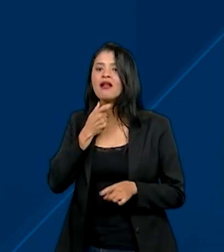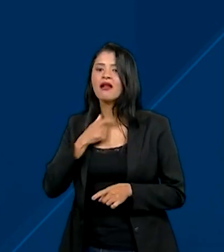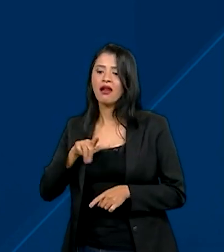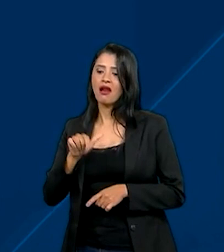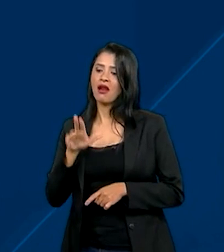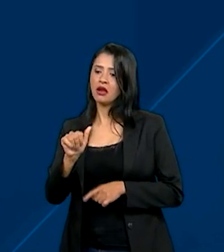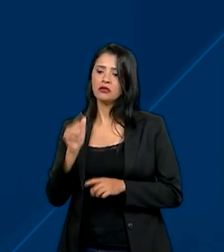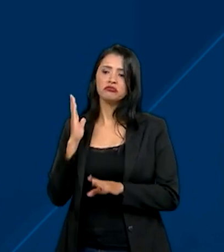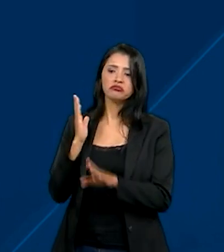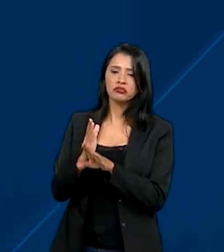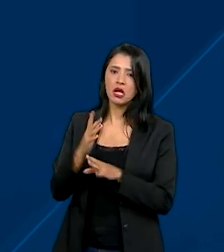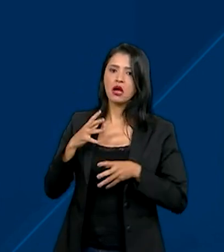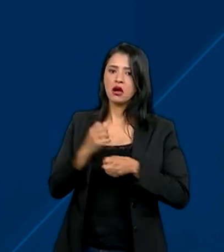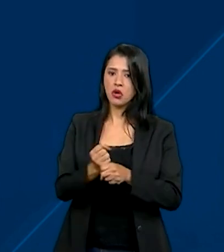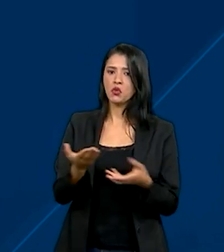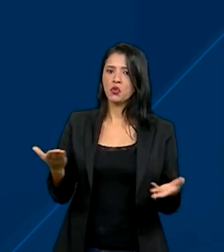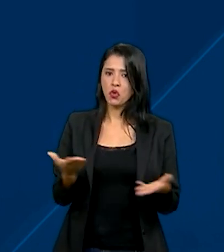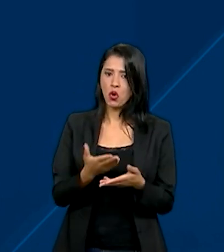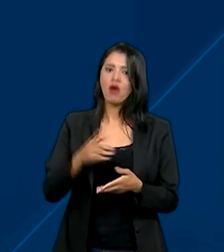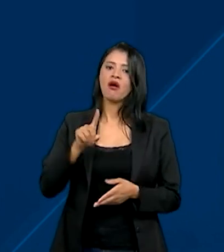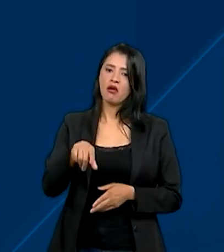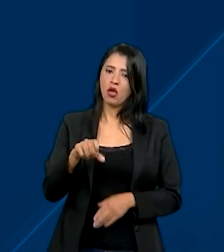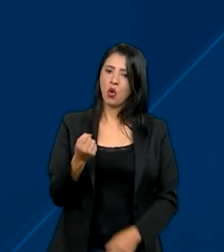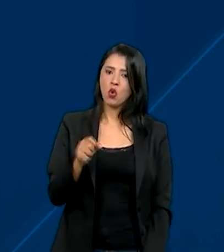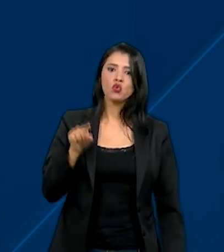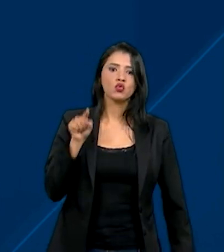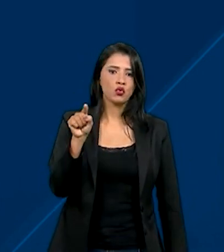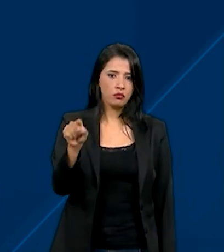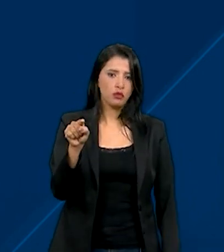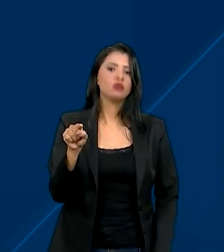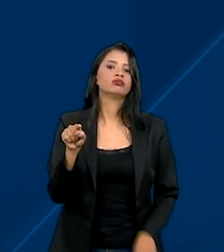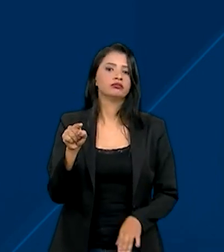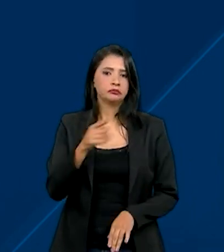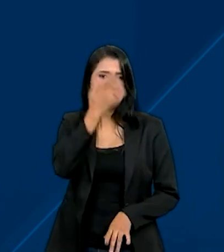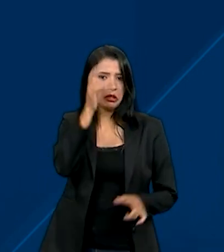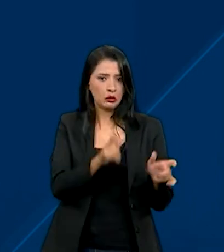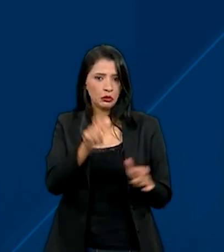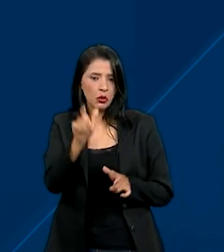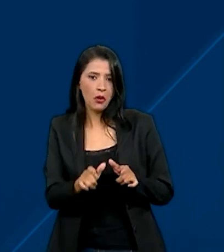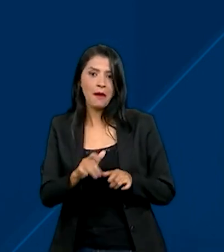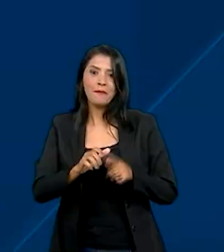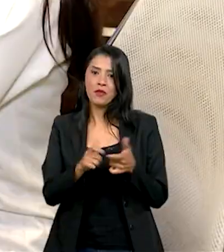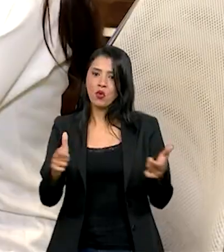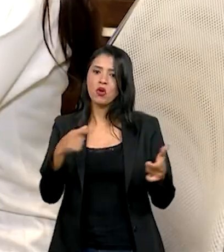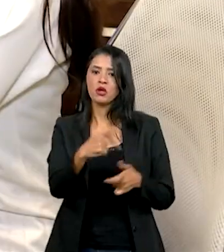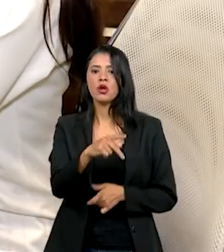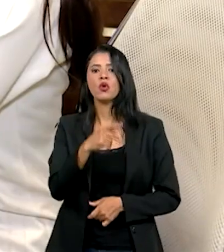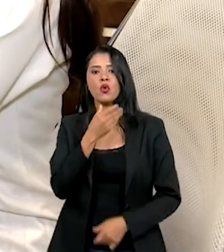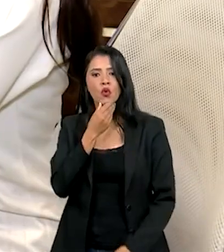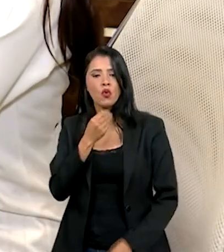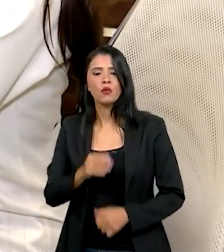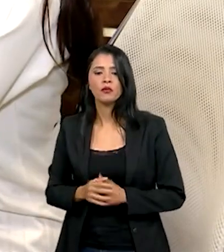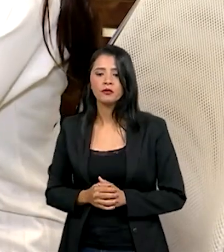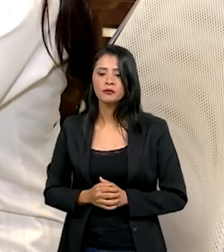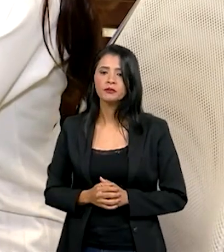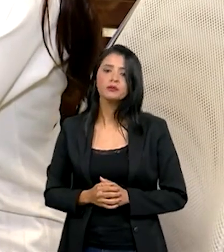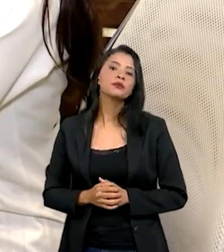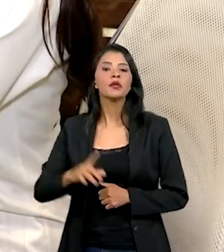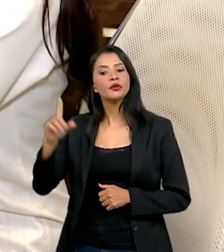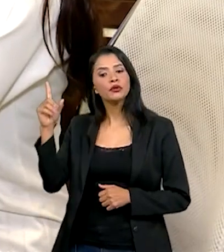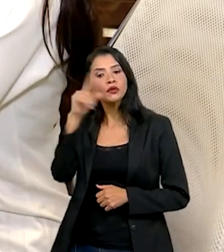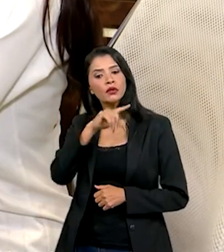a previsão para este ano é de quase 8 mil casos, a maioria em homens. Uma das grandes